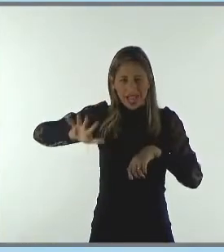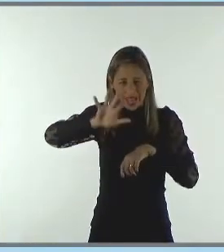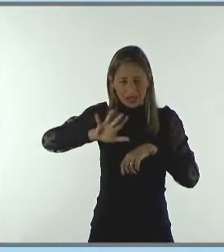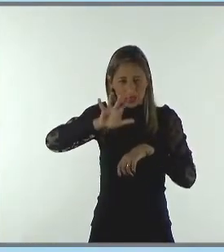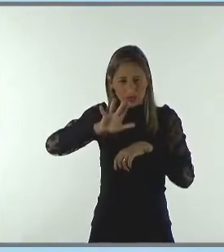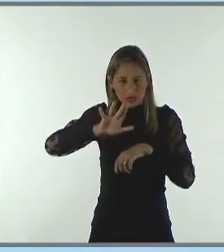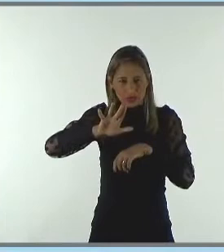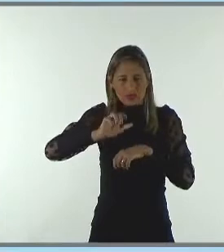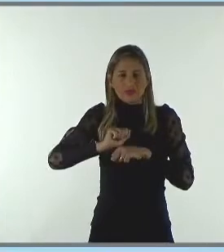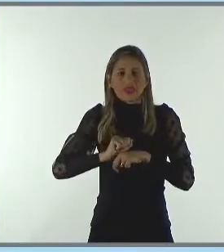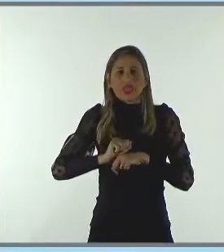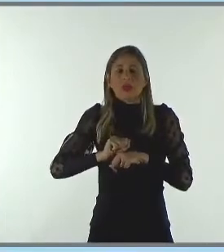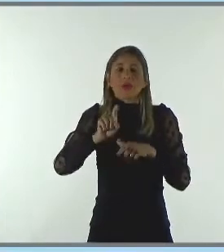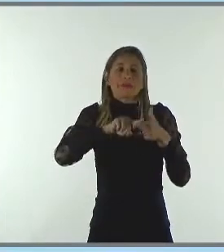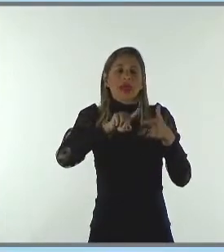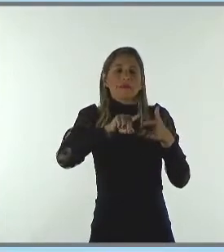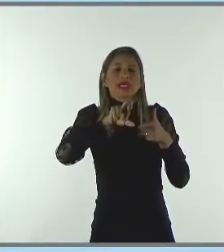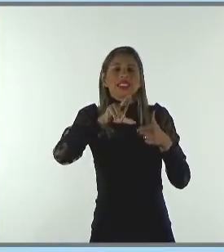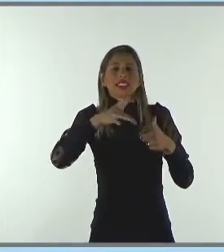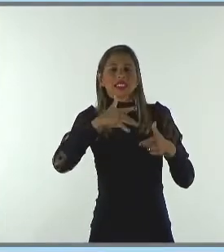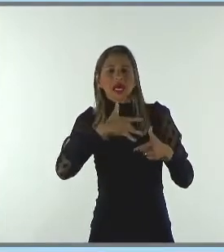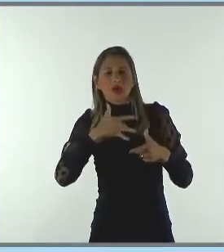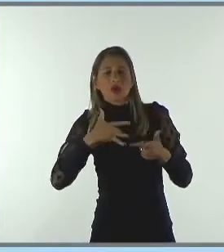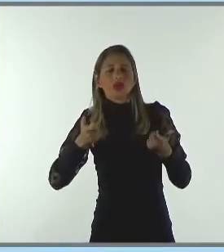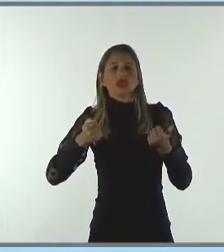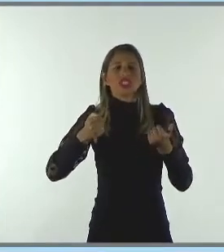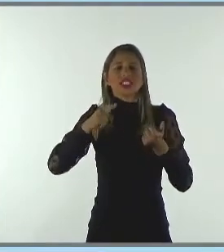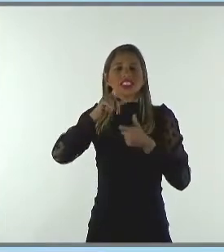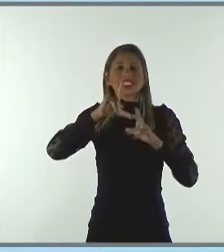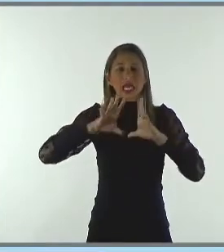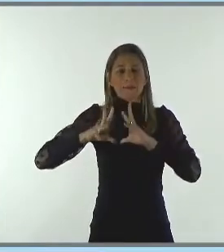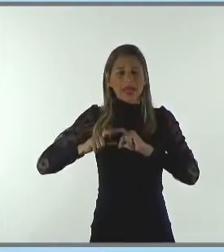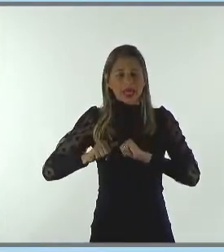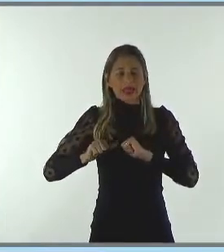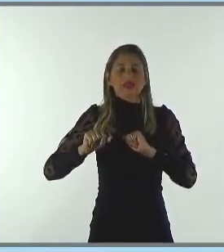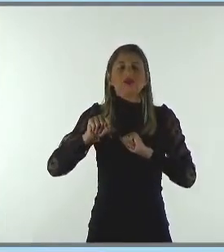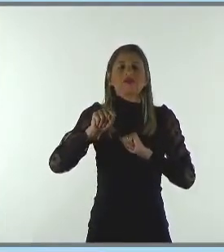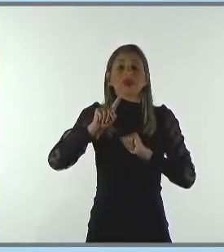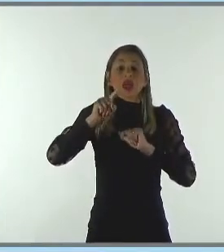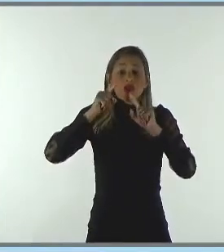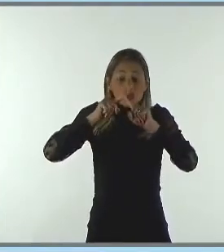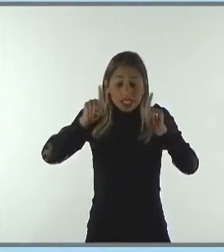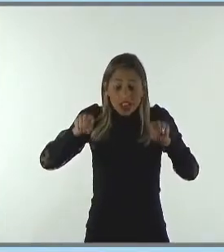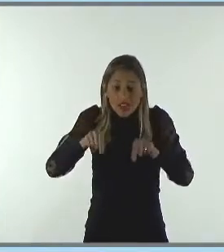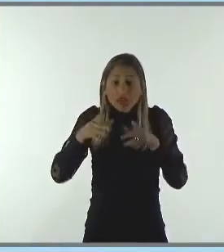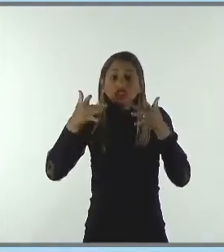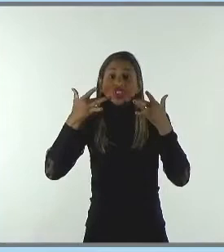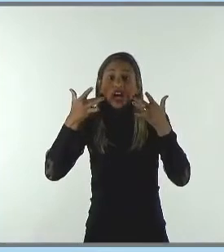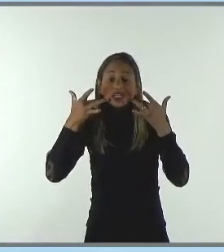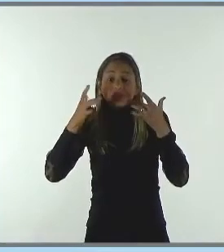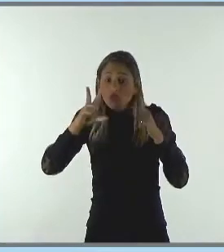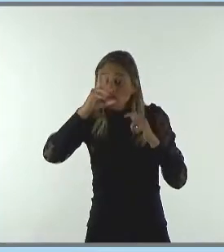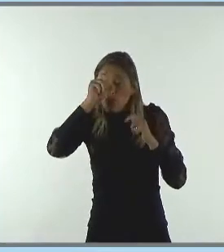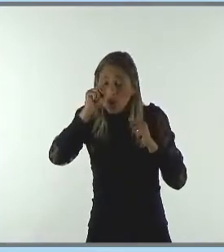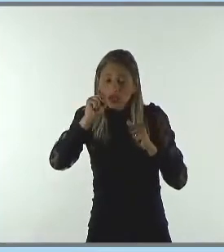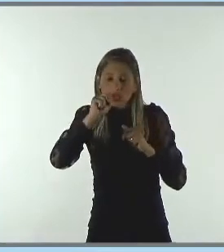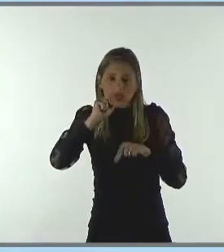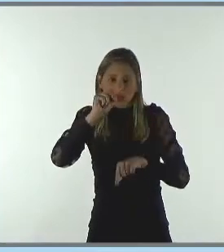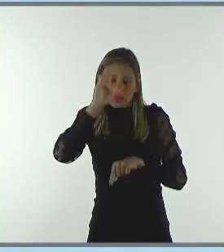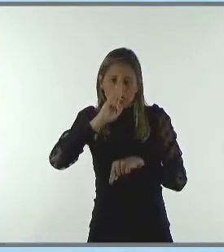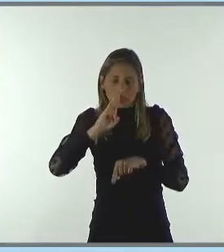de saúde sanitária, você tem um cenário da dramaturgia negra do Brasil muito forte. E a Masa